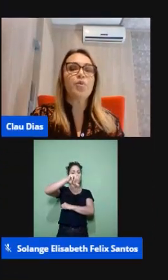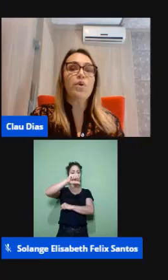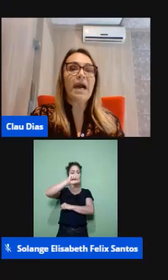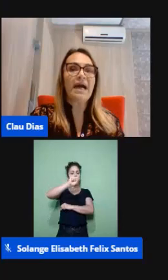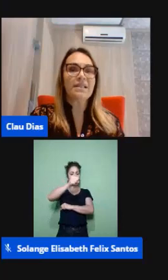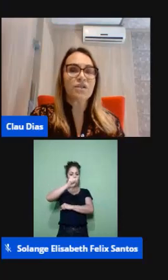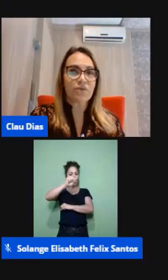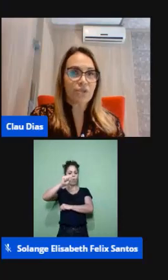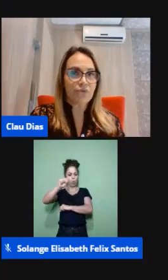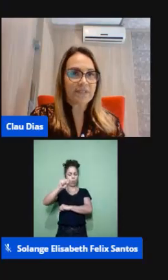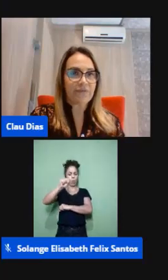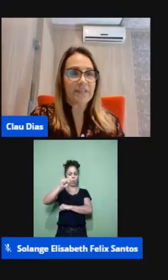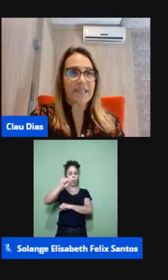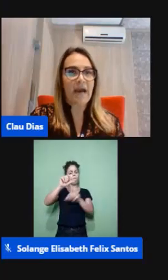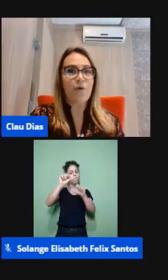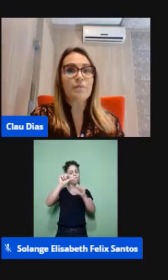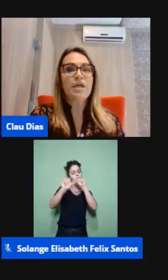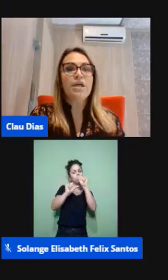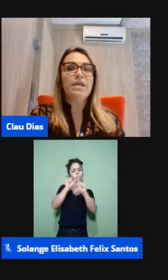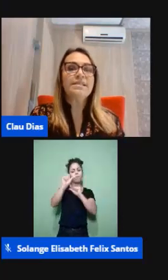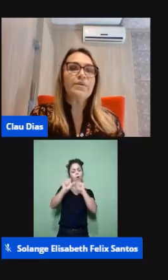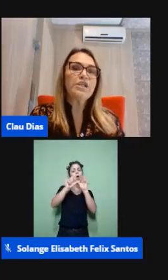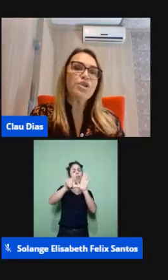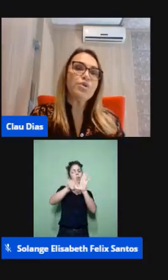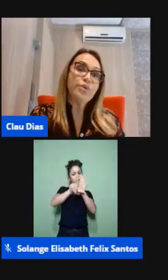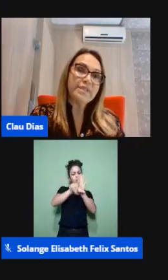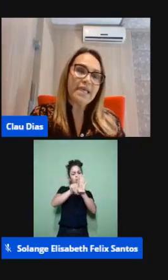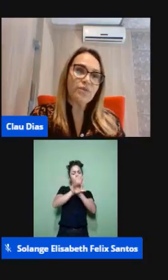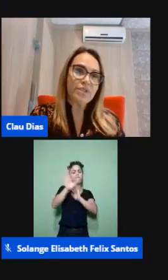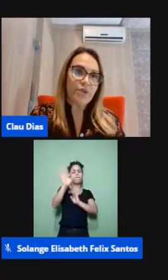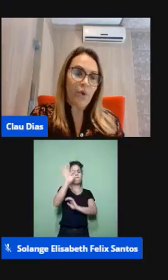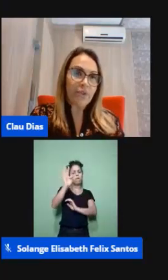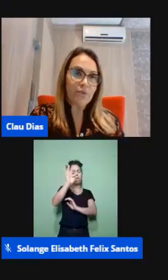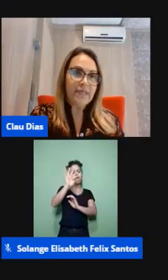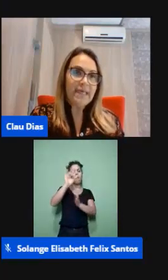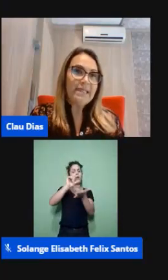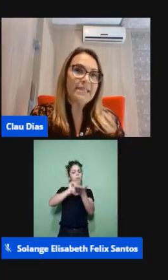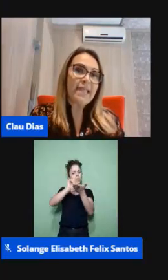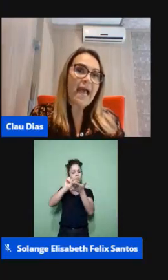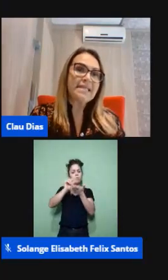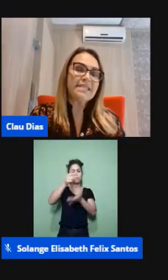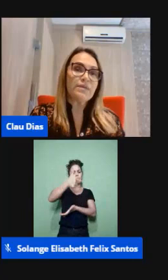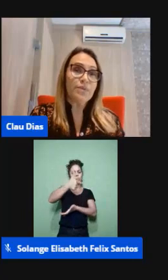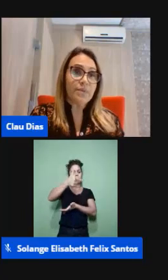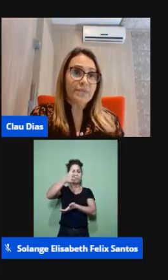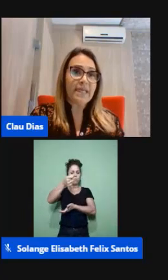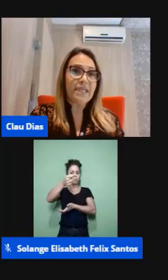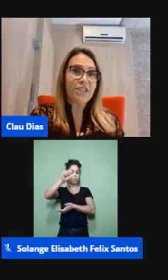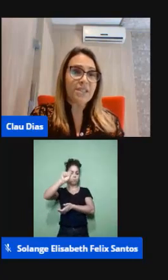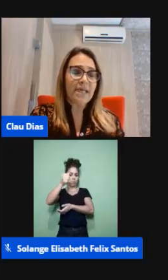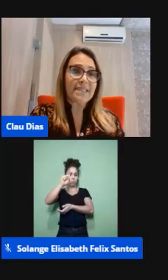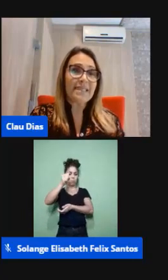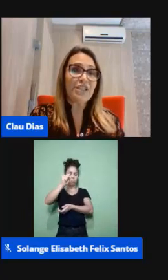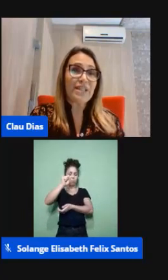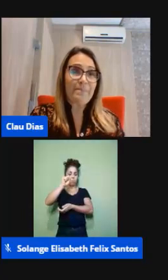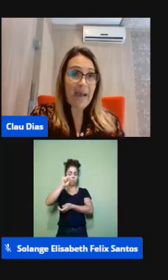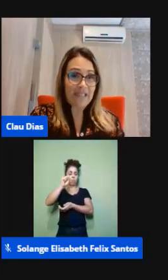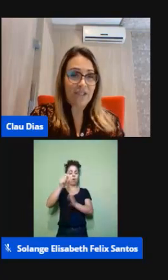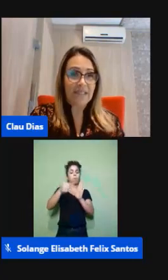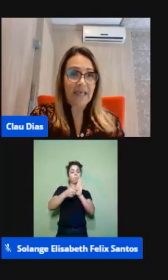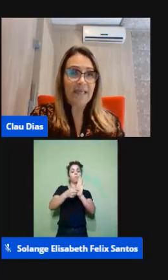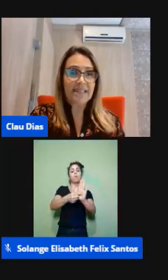quando foi promulgada a nossa Constituição Federal, em seu artigo 208, traz a